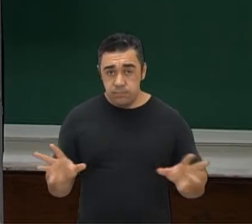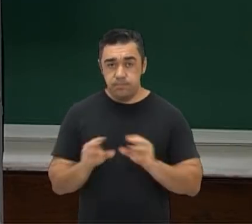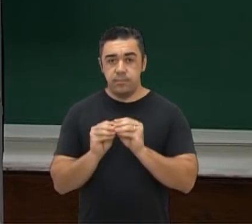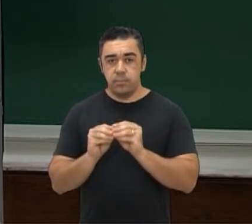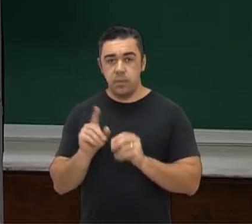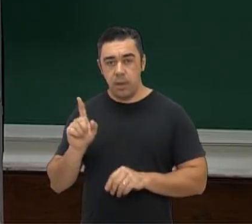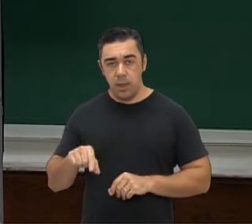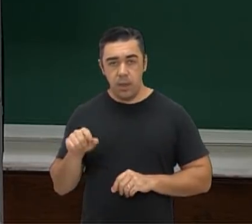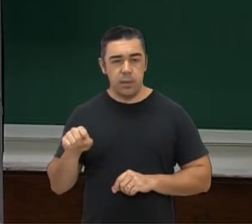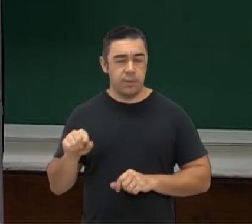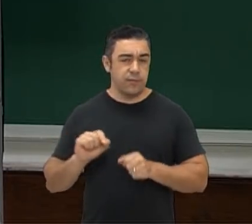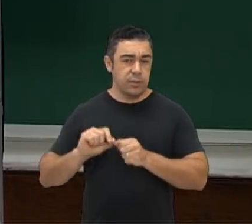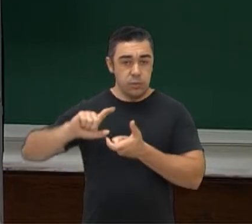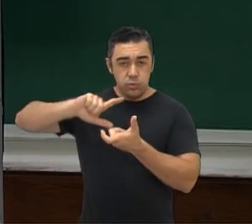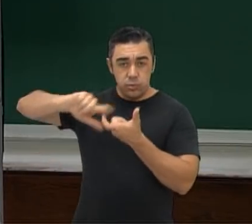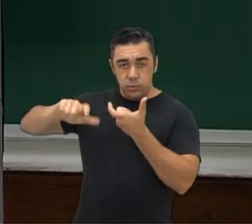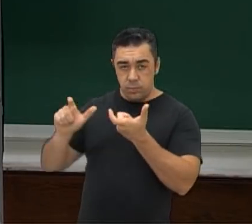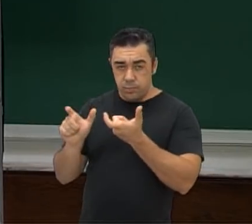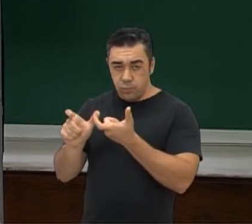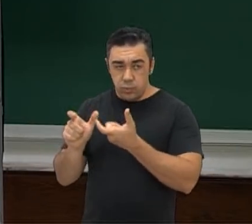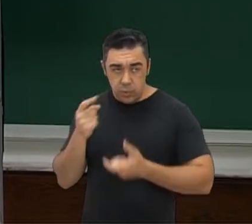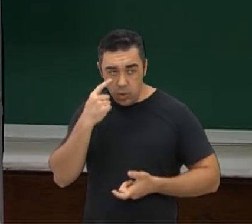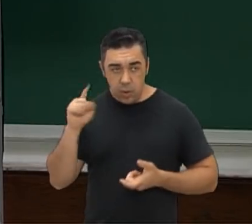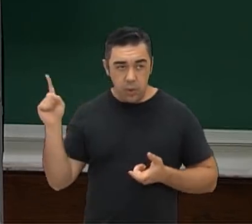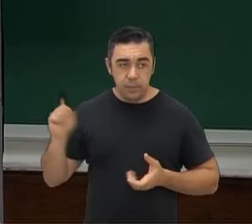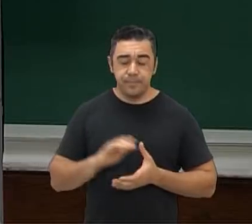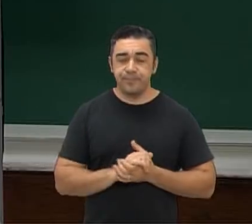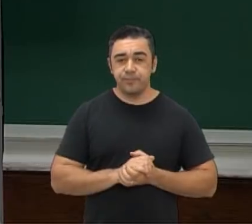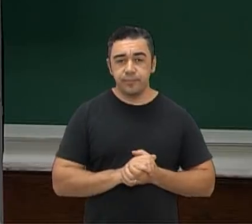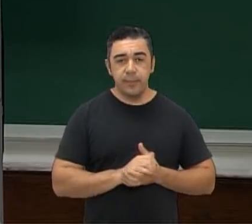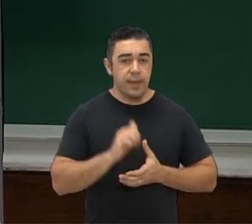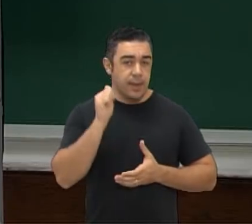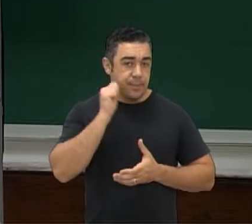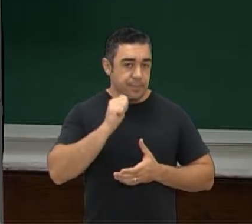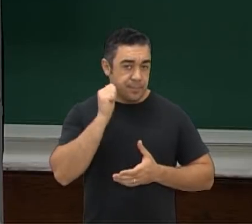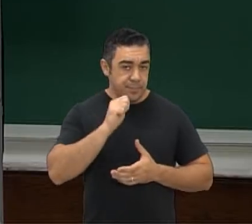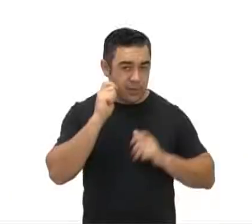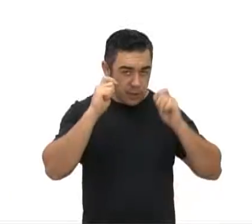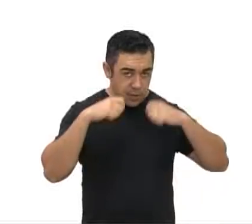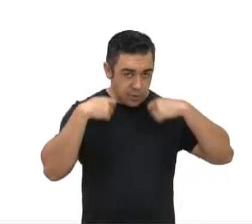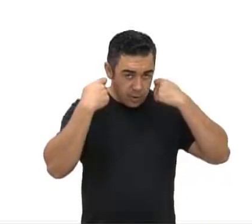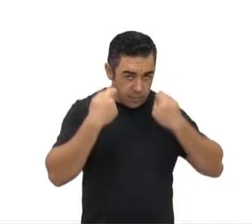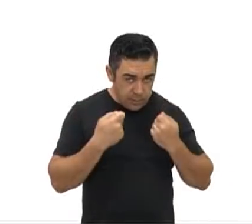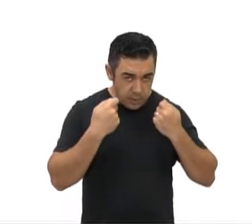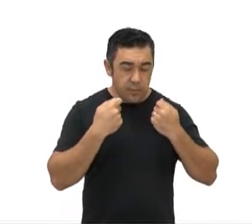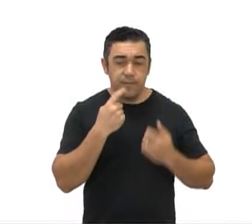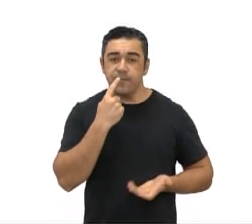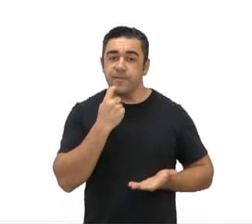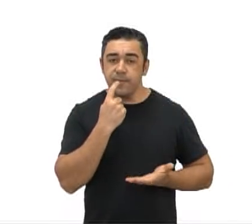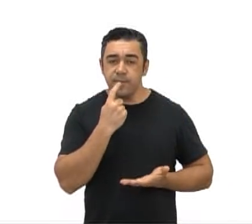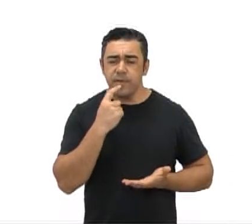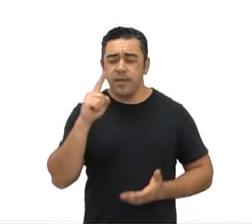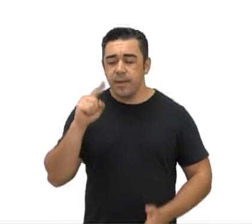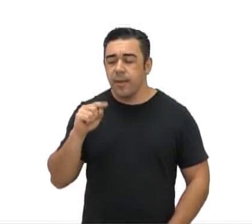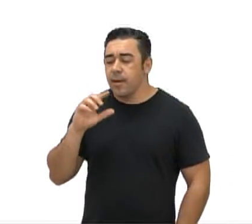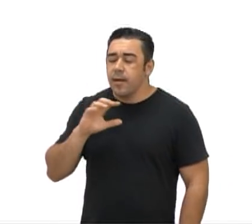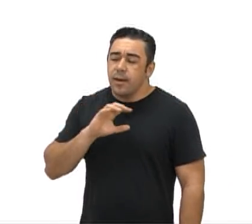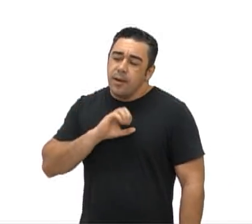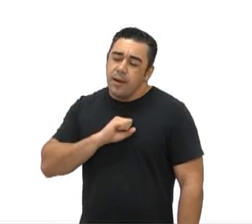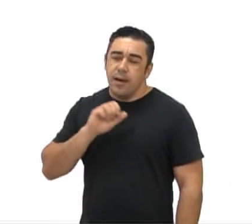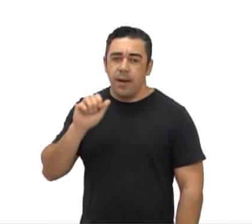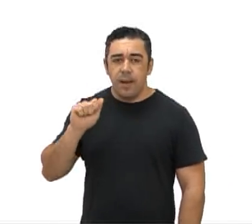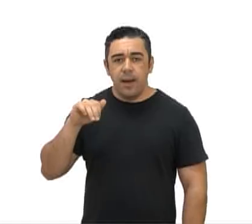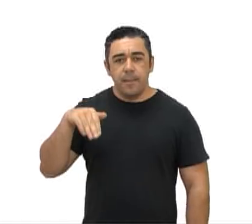ali o sufixo para formar o superlativo sintético, tá? Então, eu trouxe aqui o primeiro exemplo, a Chapeuzinho Vermelho é amabilíssima,